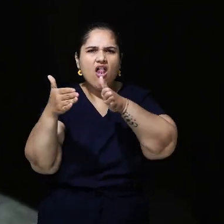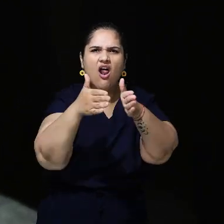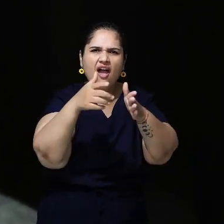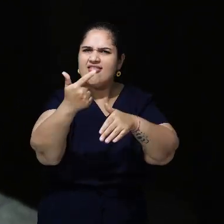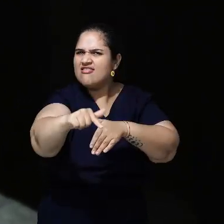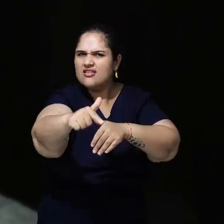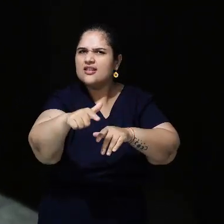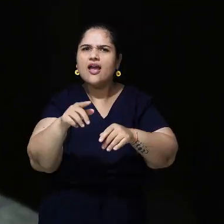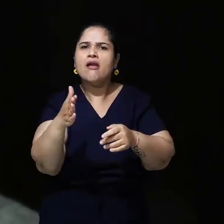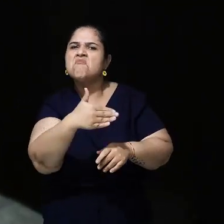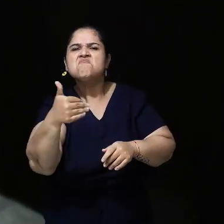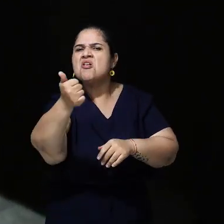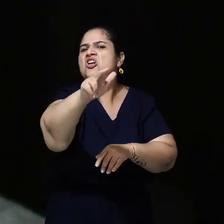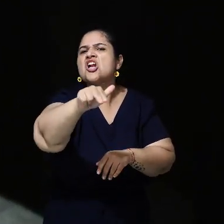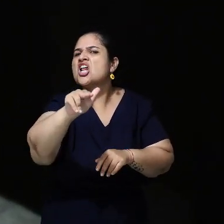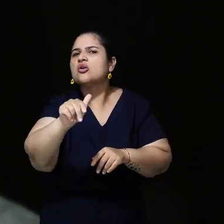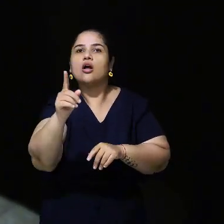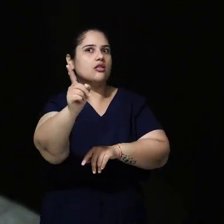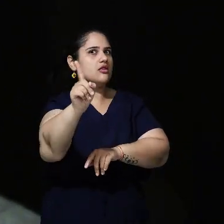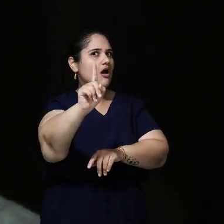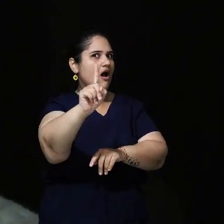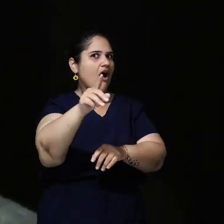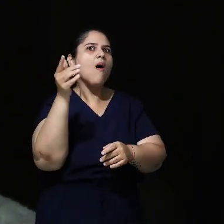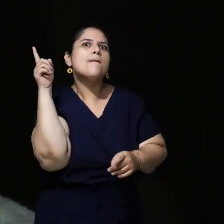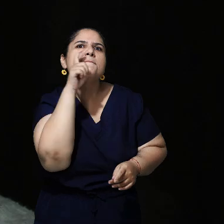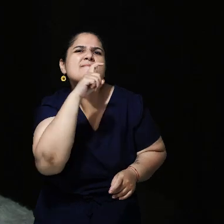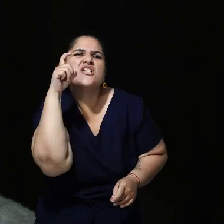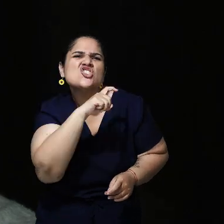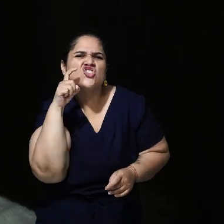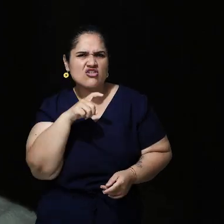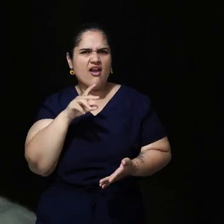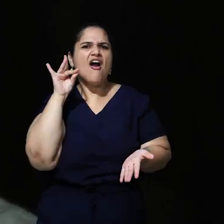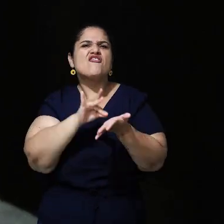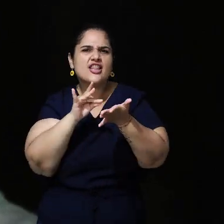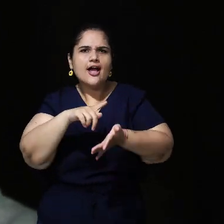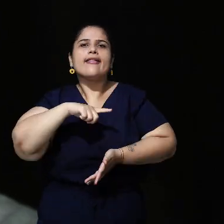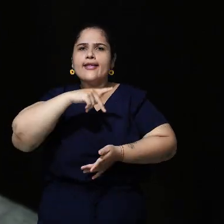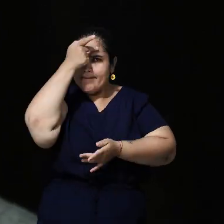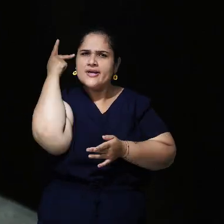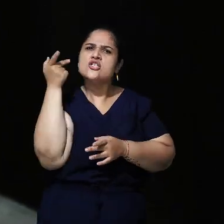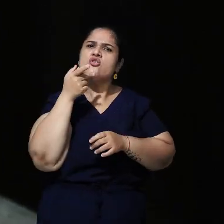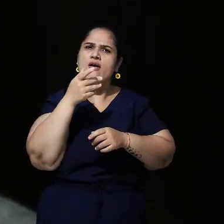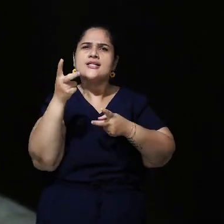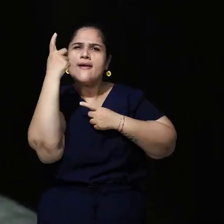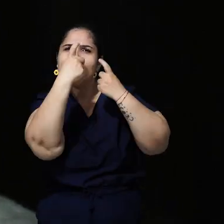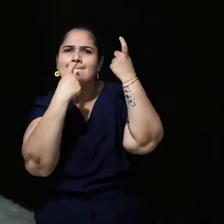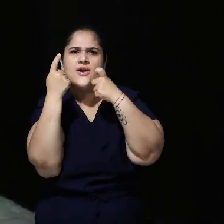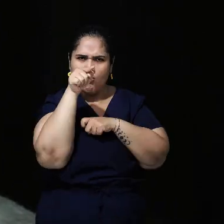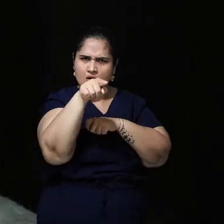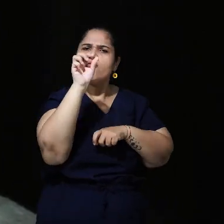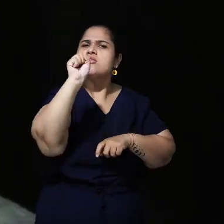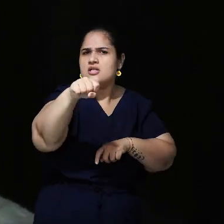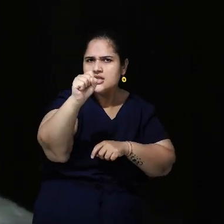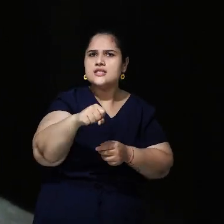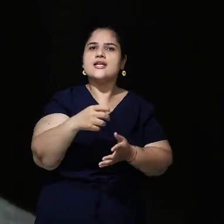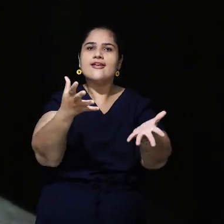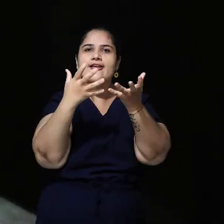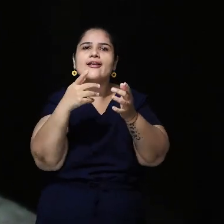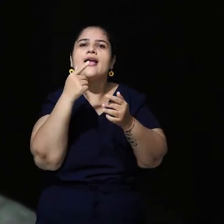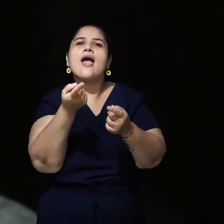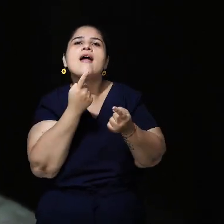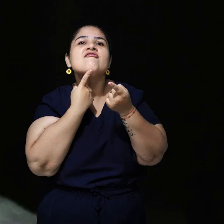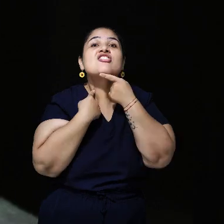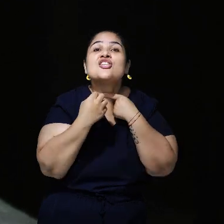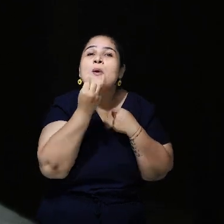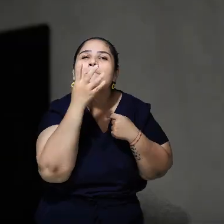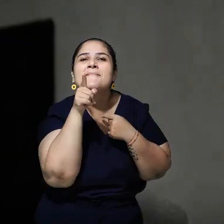isso não é verdade. Há pessoas que se preocupam com você, que querem ajudar e que desejam vê-lo bem. Permita-se buscar